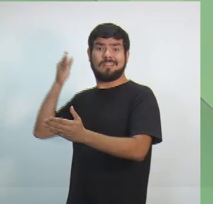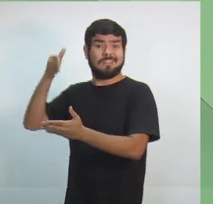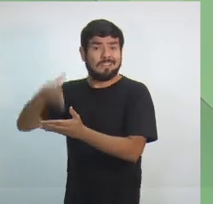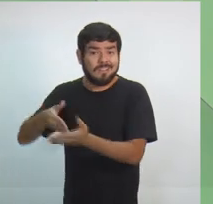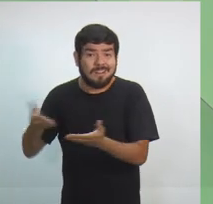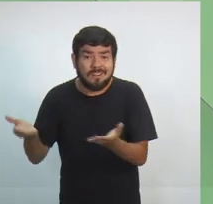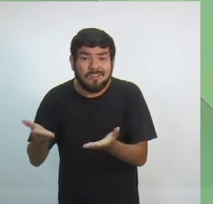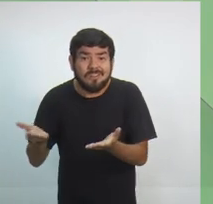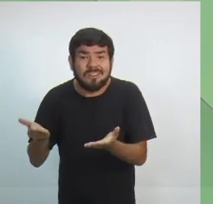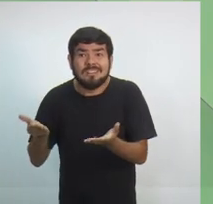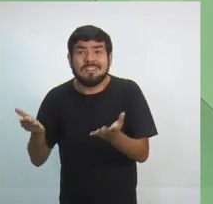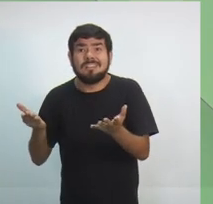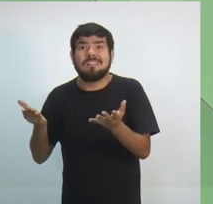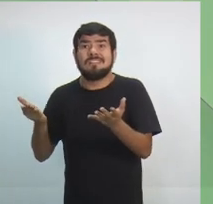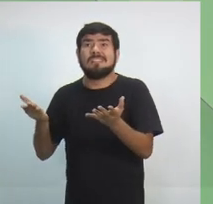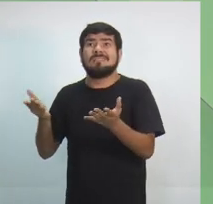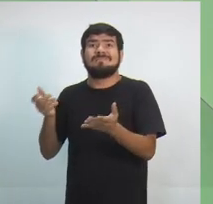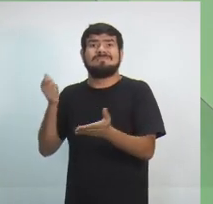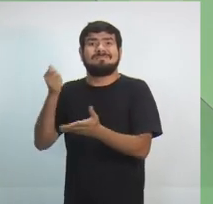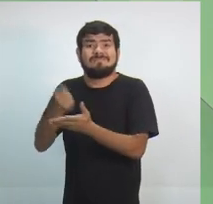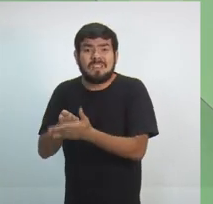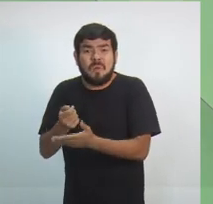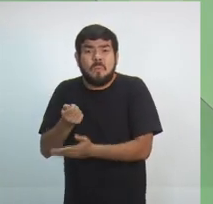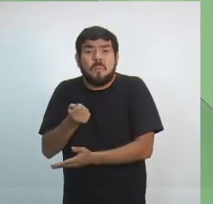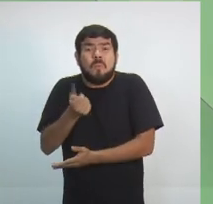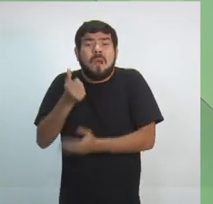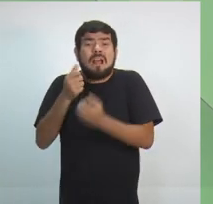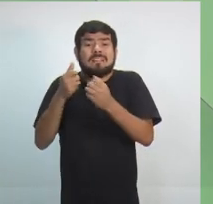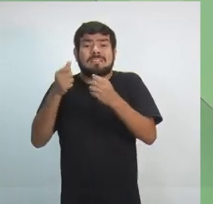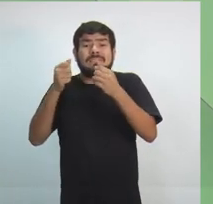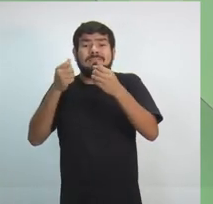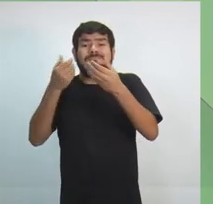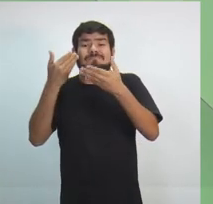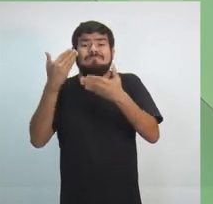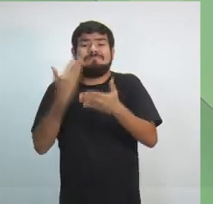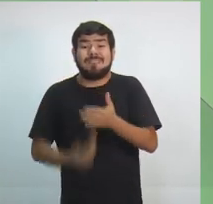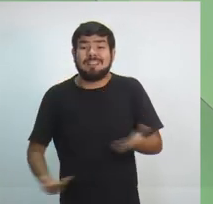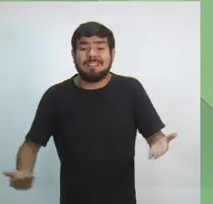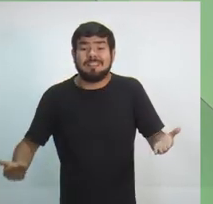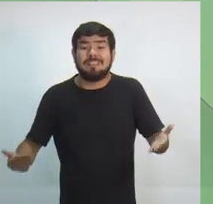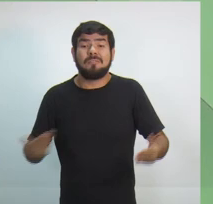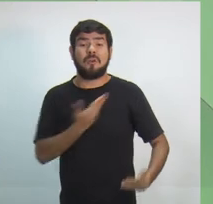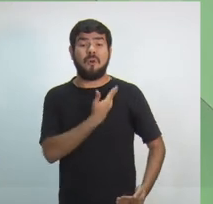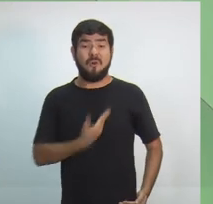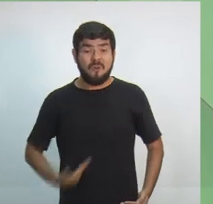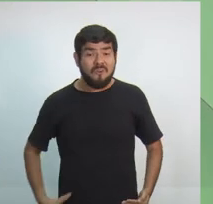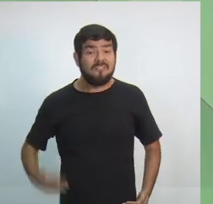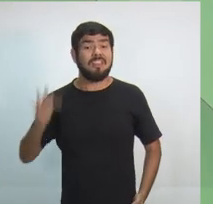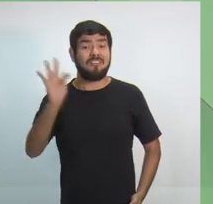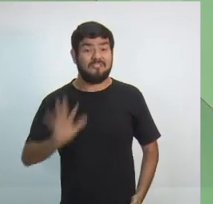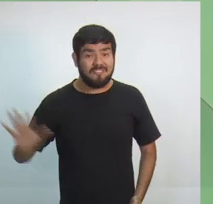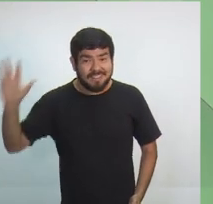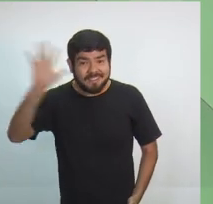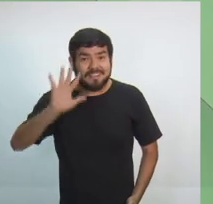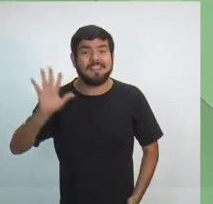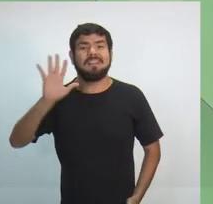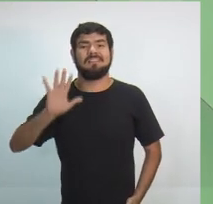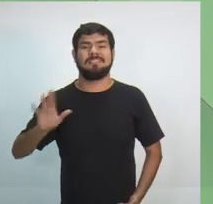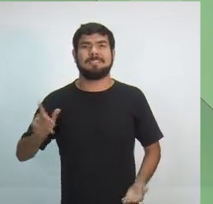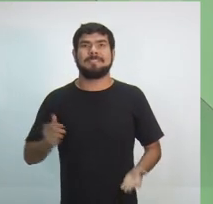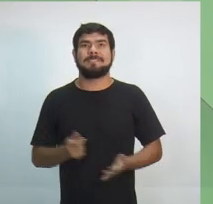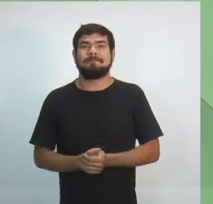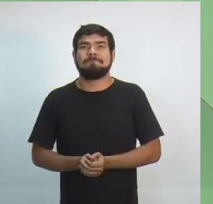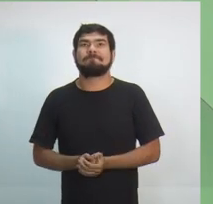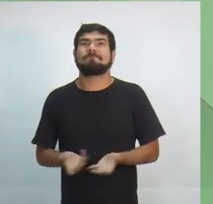vou dizer assim, maculado, ou tentando ser destruído por esse governo que está aí, pelo governo federal. Ao retirar essa situação que foi colocada aí,